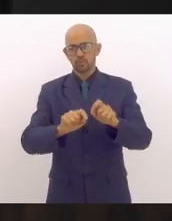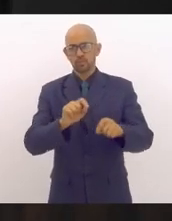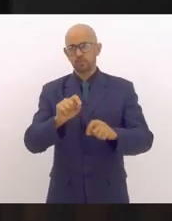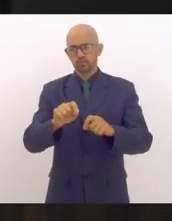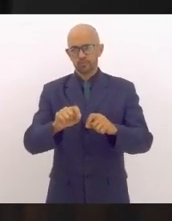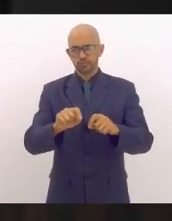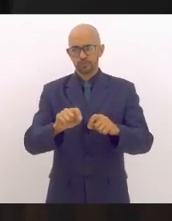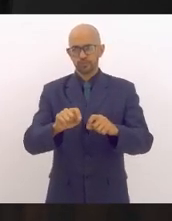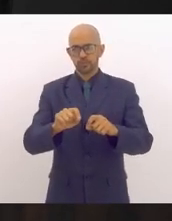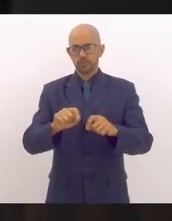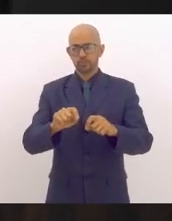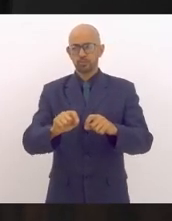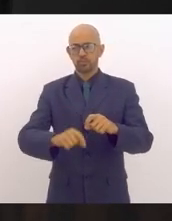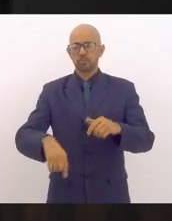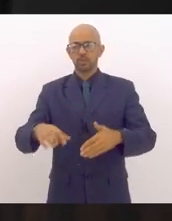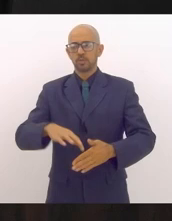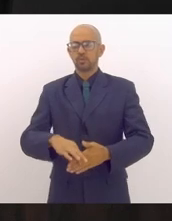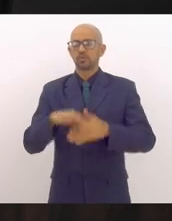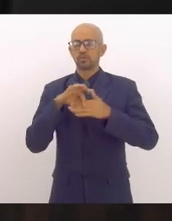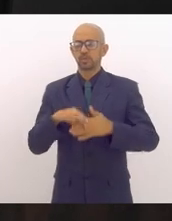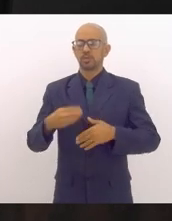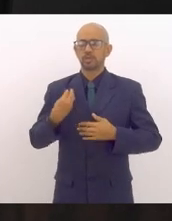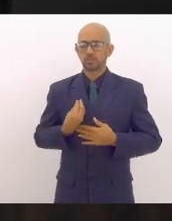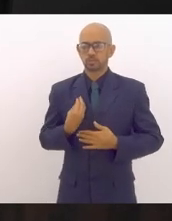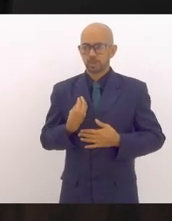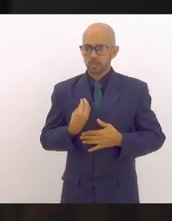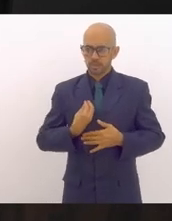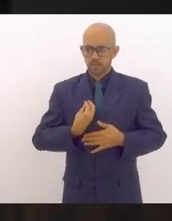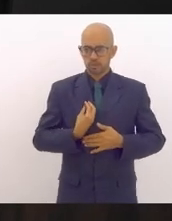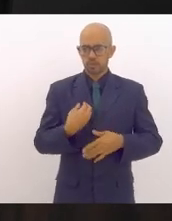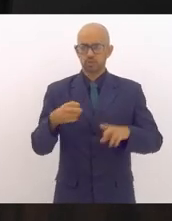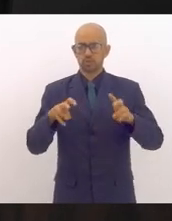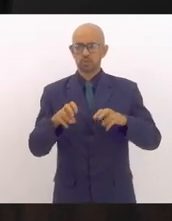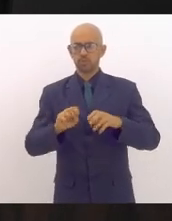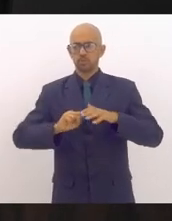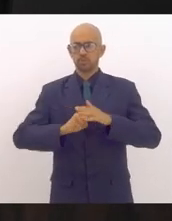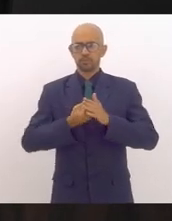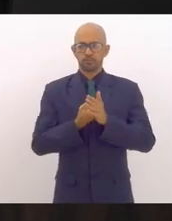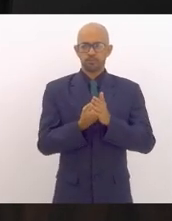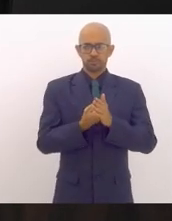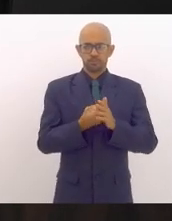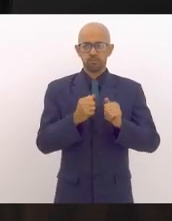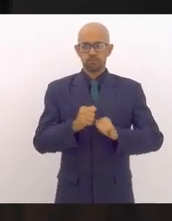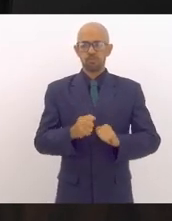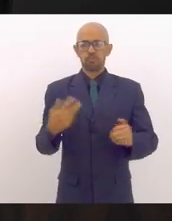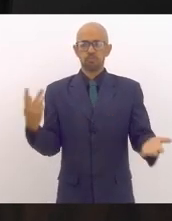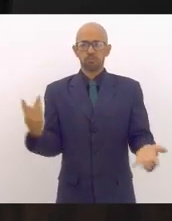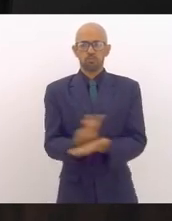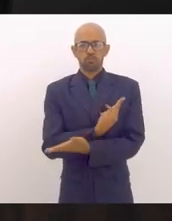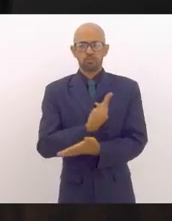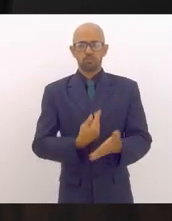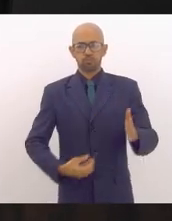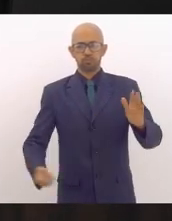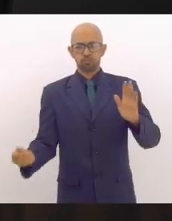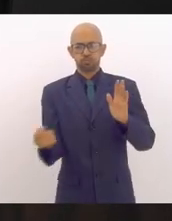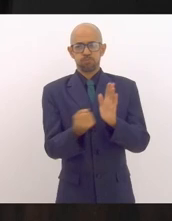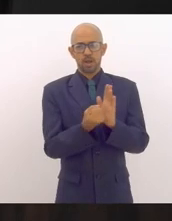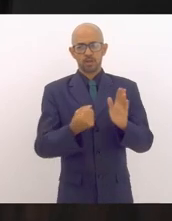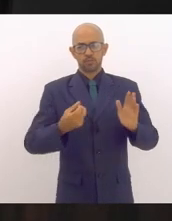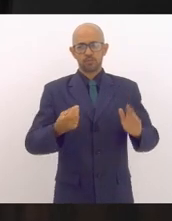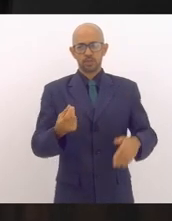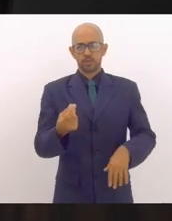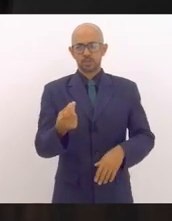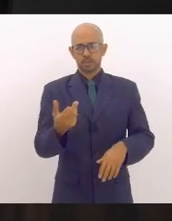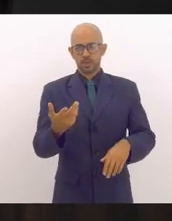acordada pelos líderes presentes, em relação aos vetos que podem causar impactos